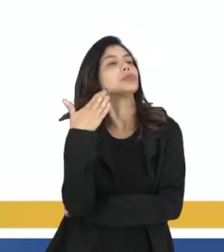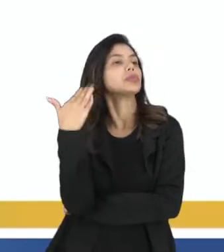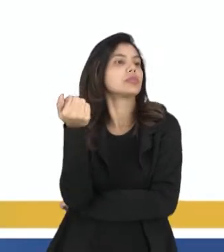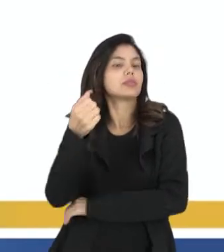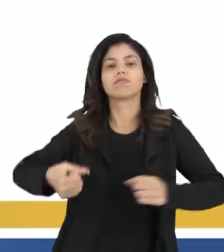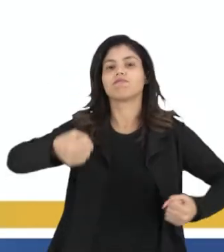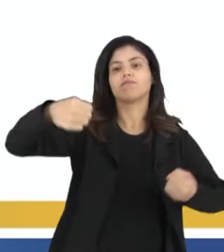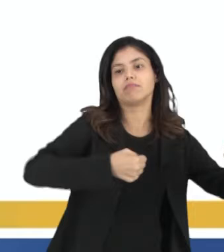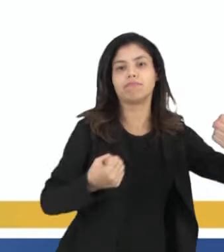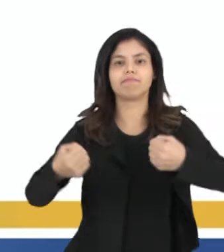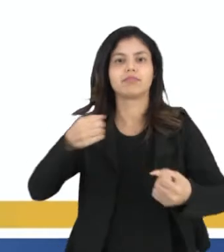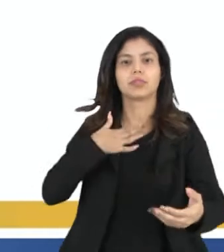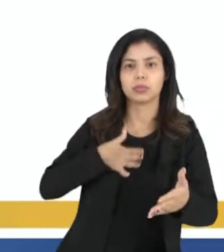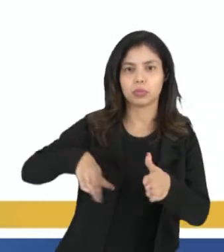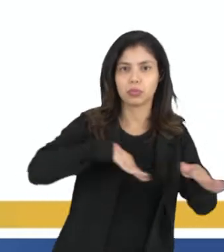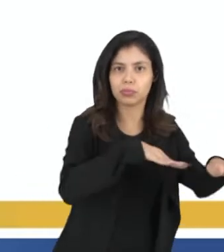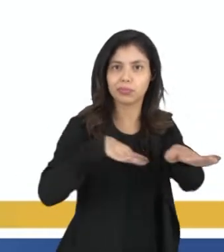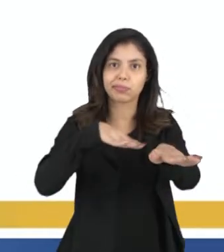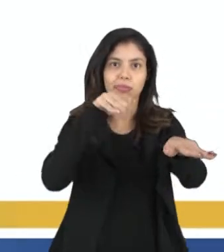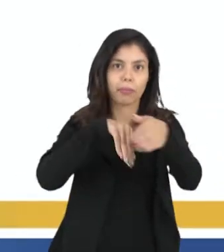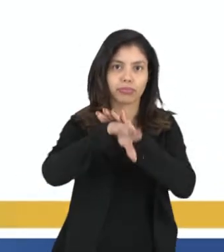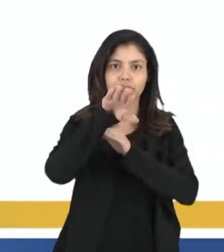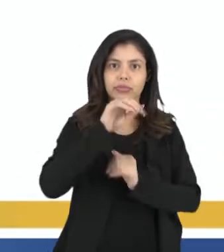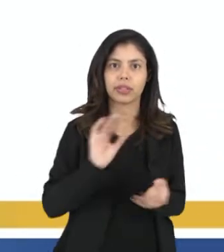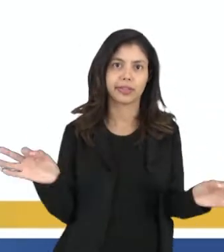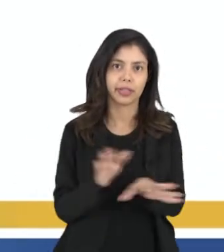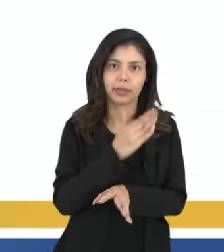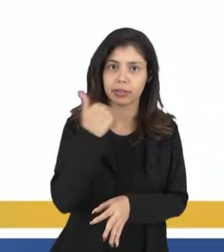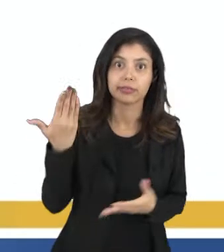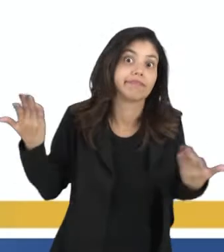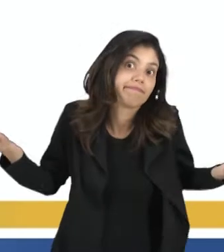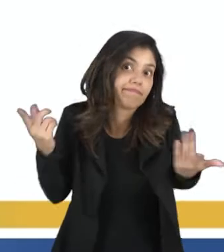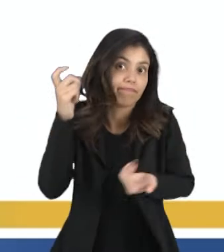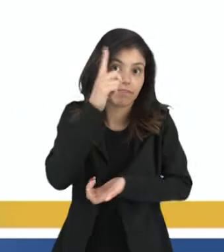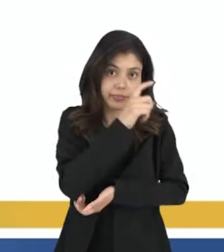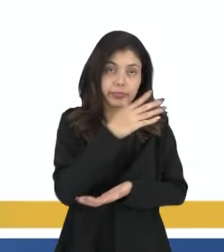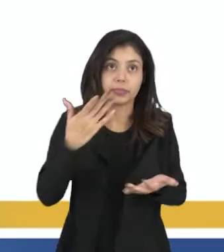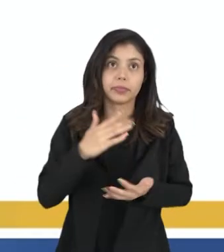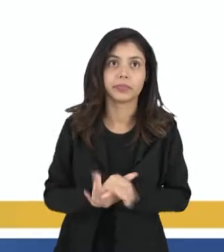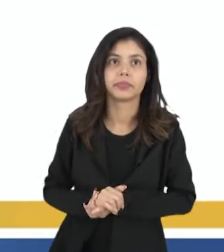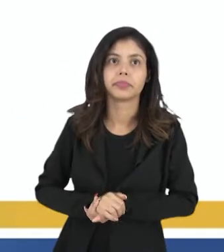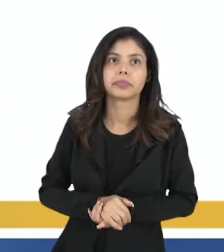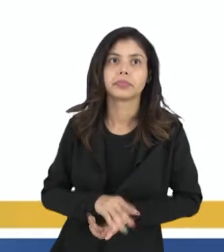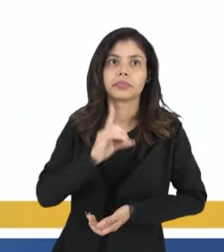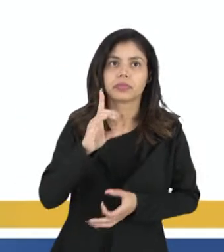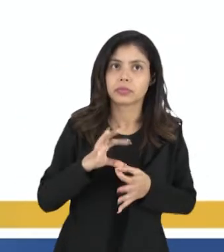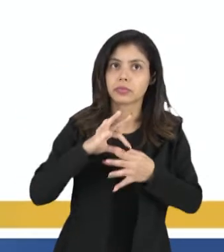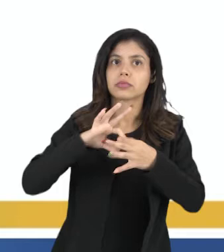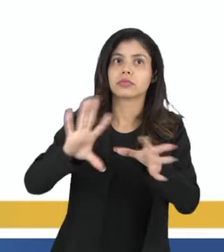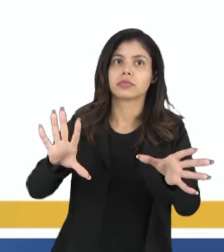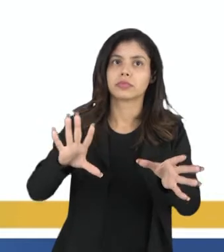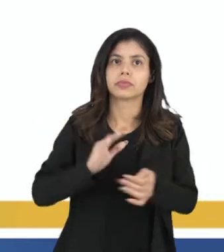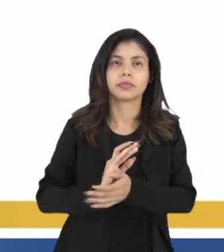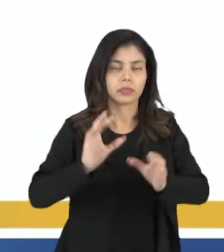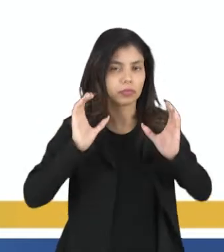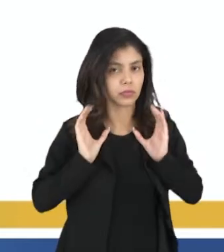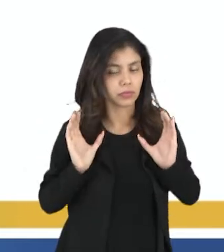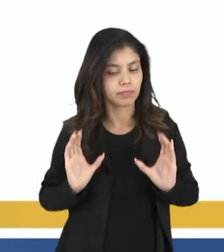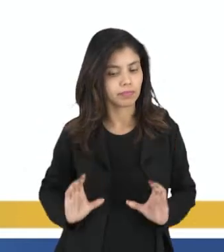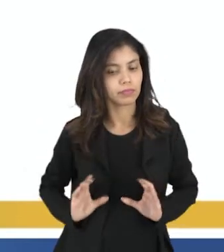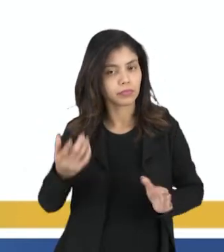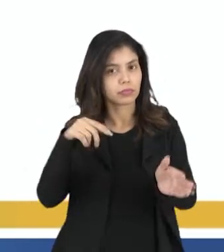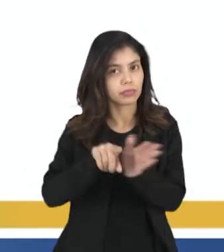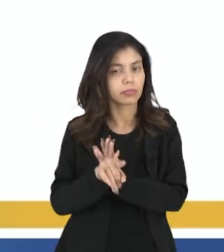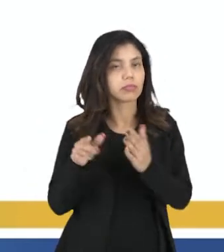pegar o carro, sair destruindo os outros, matando os outros, né? Então é complicado, né? D, ao livre-arbítrio. Aí é